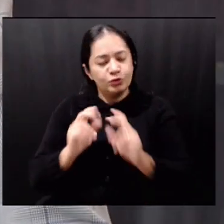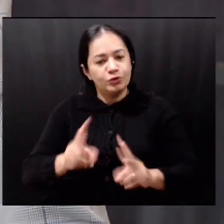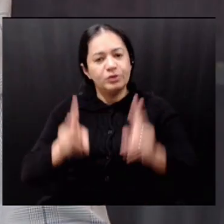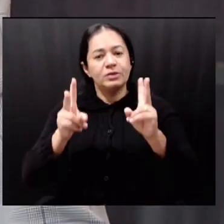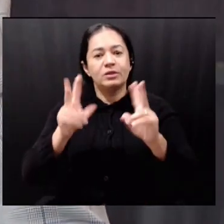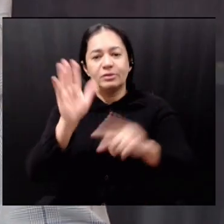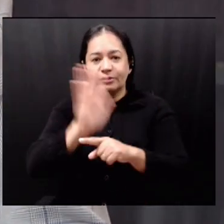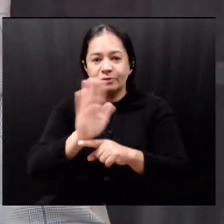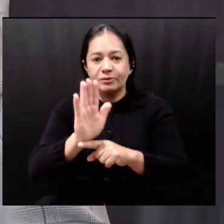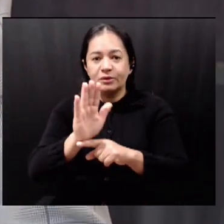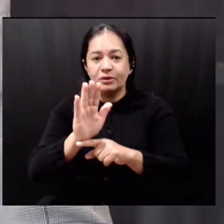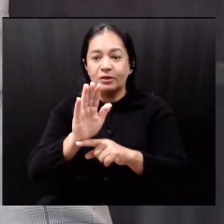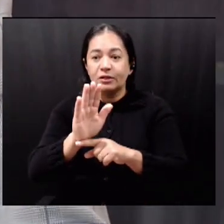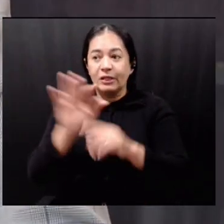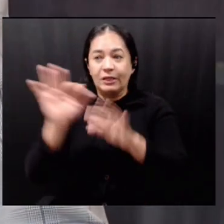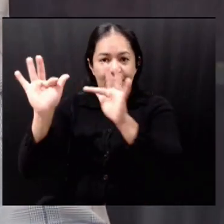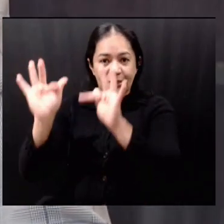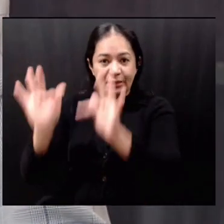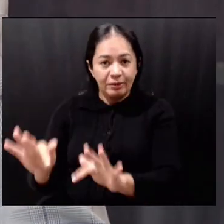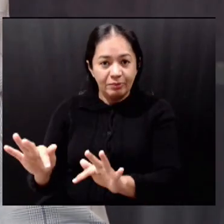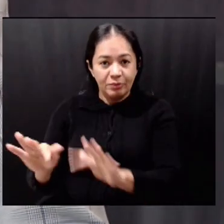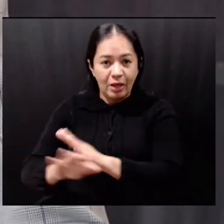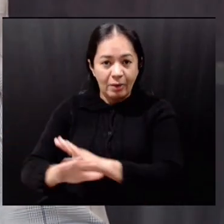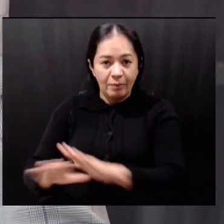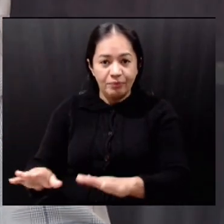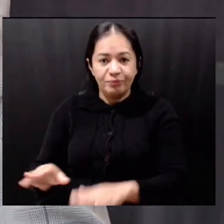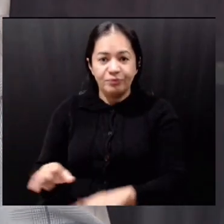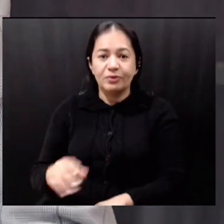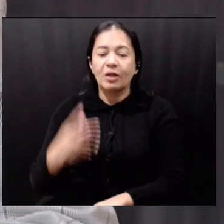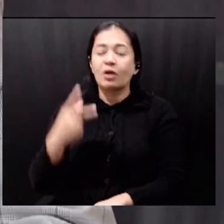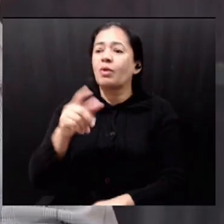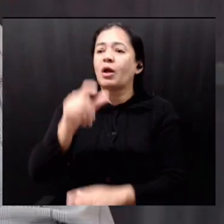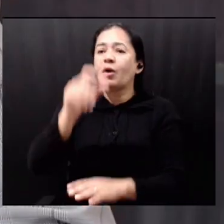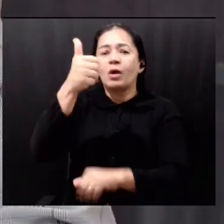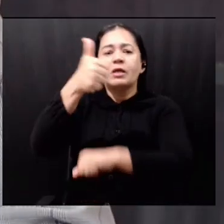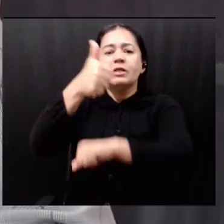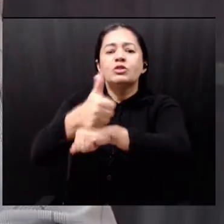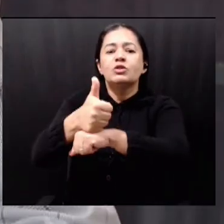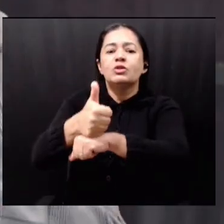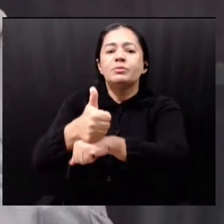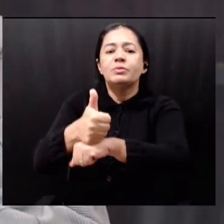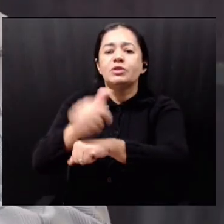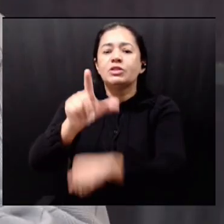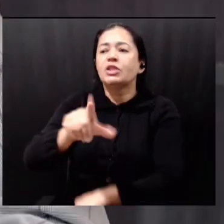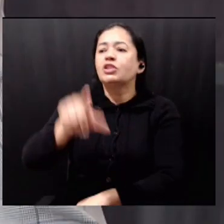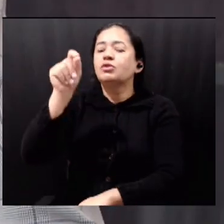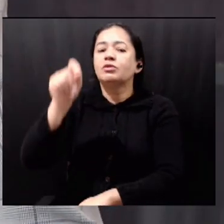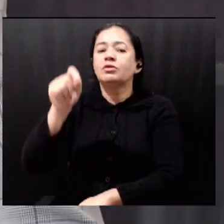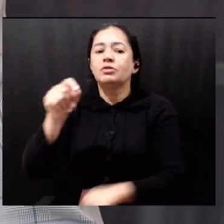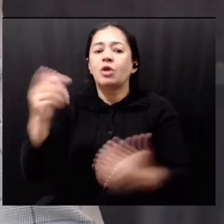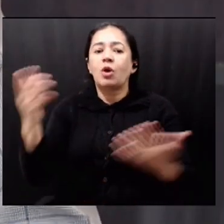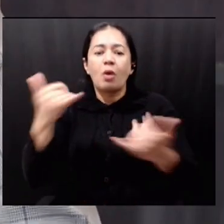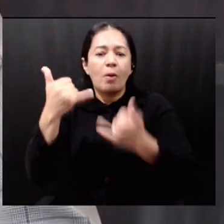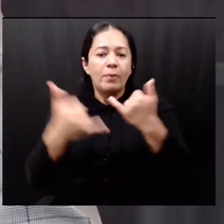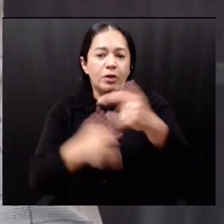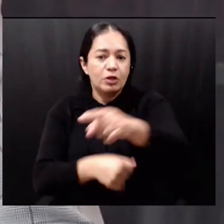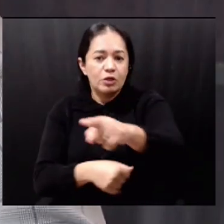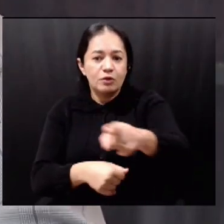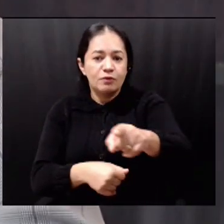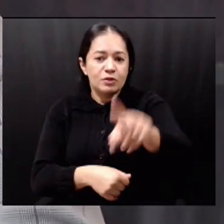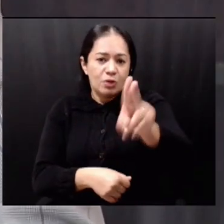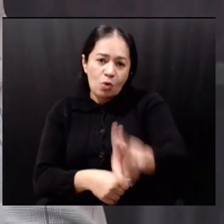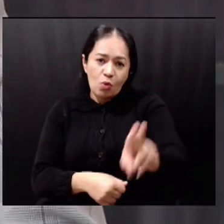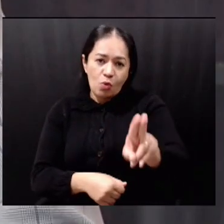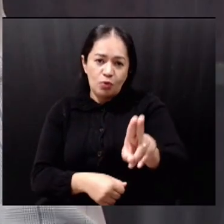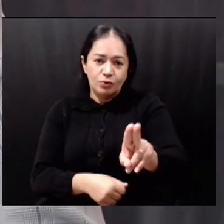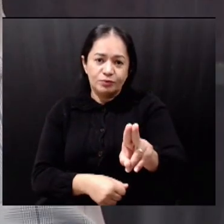filme. Qual foi seu personagem favorito, filho? Qual será que é o brinquedo que você tem, que o personagem do filme mais